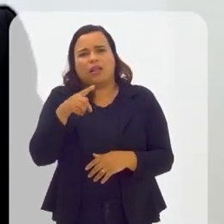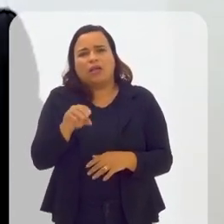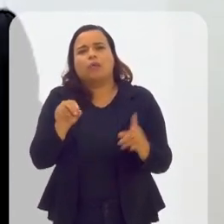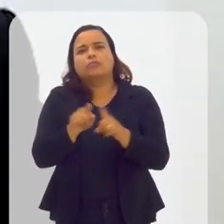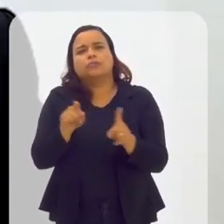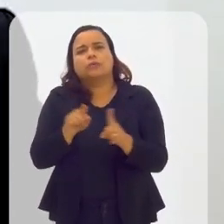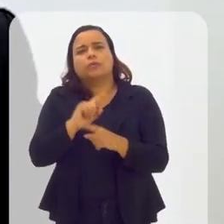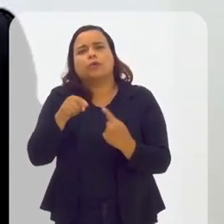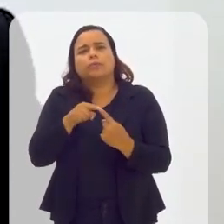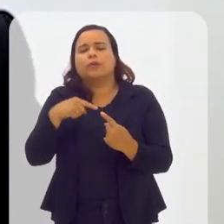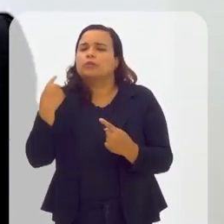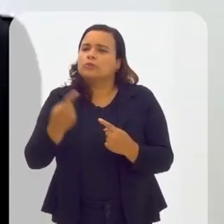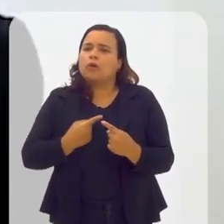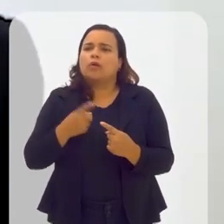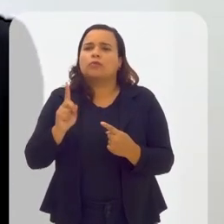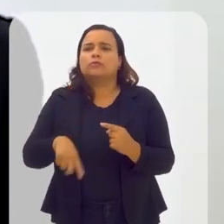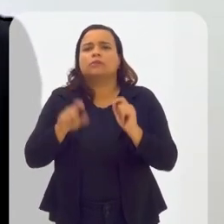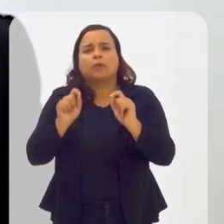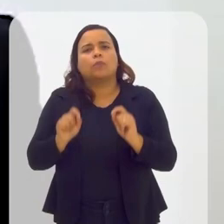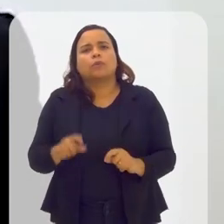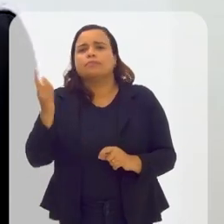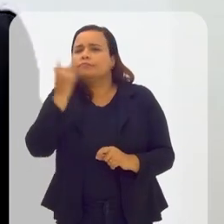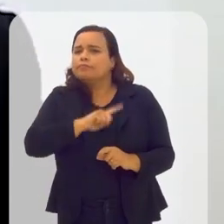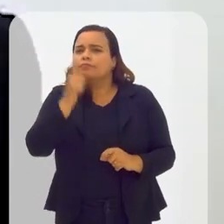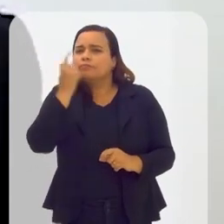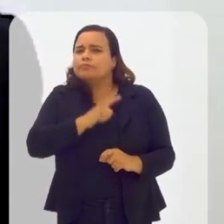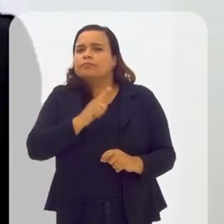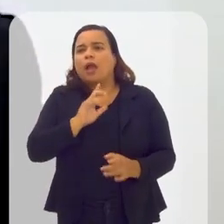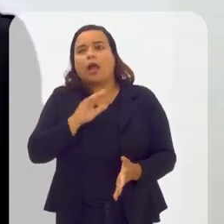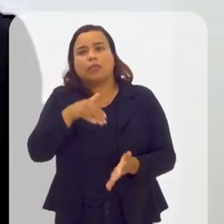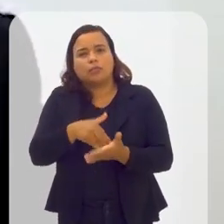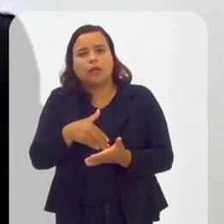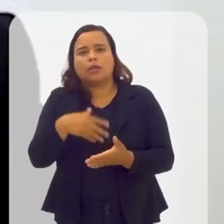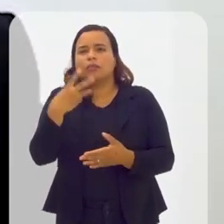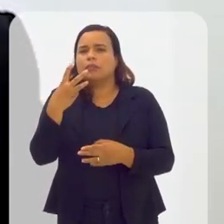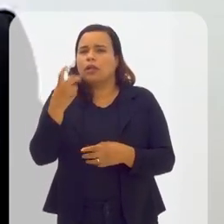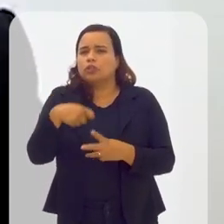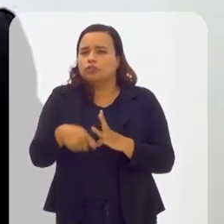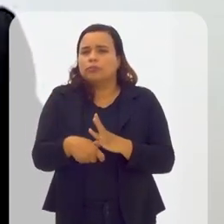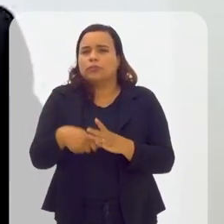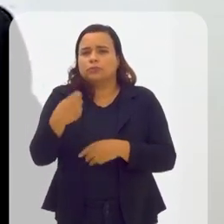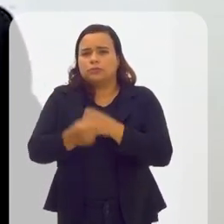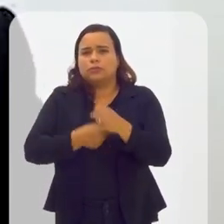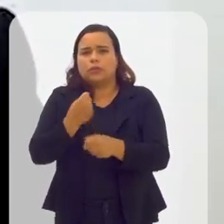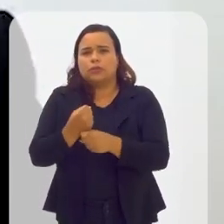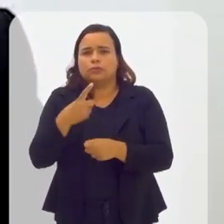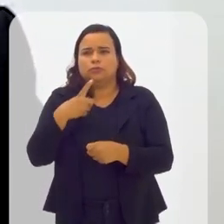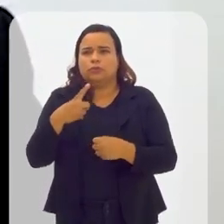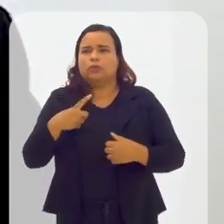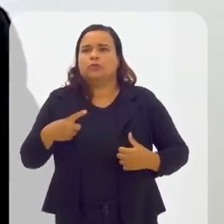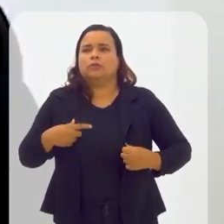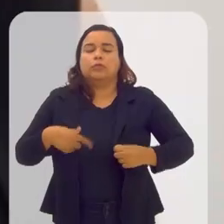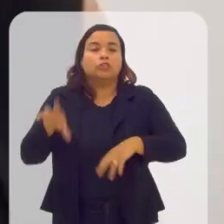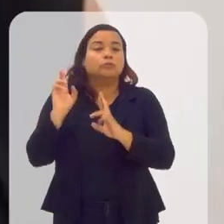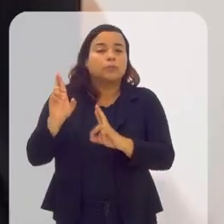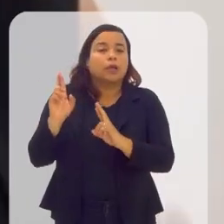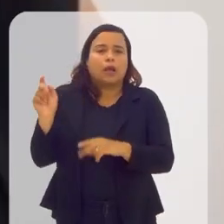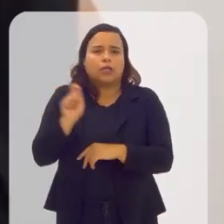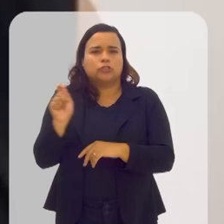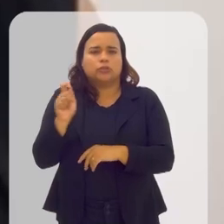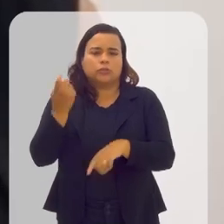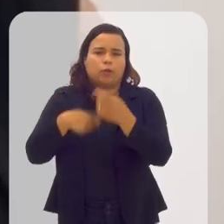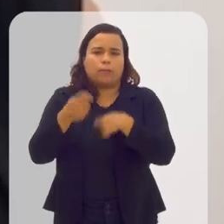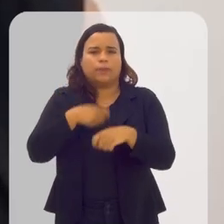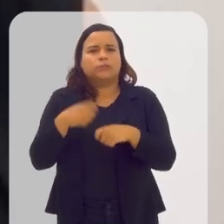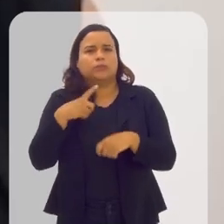o nosso objetivo é que ela ocorra até o último trimestre do ano que vem. Esse é o foco. Qual a expectativa